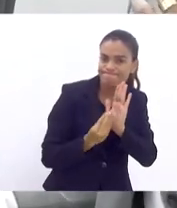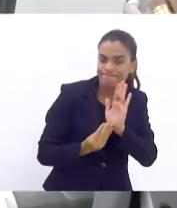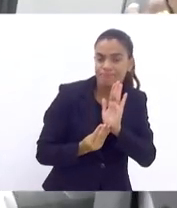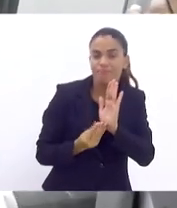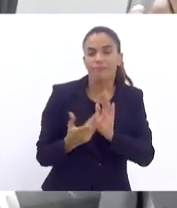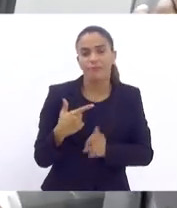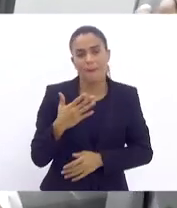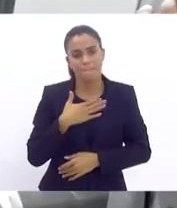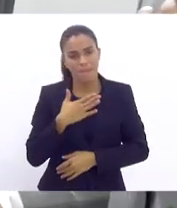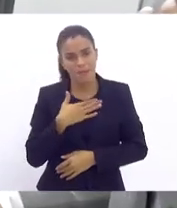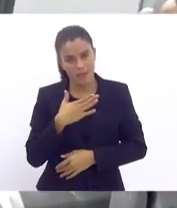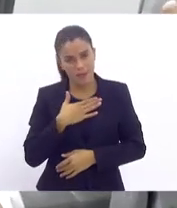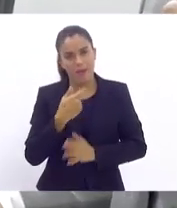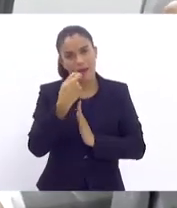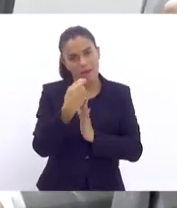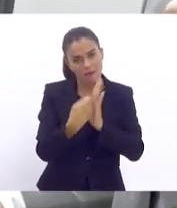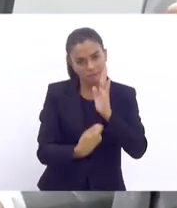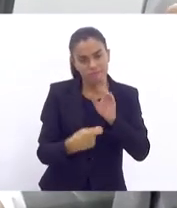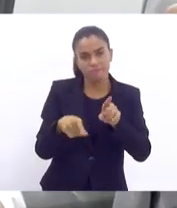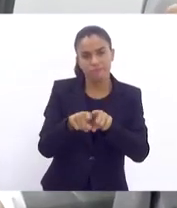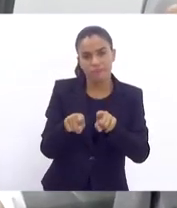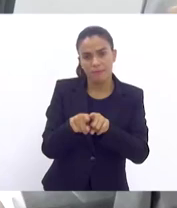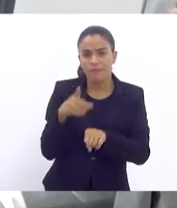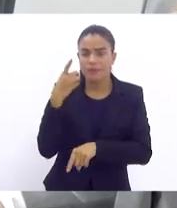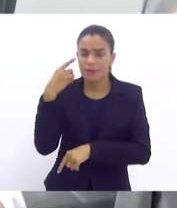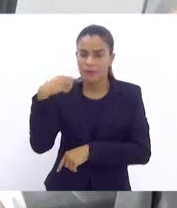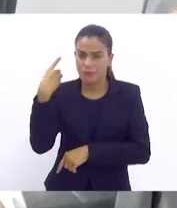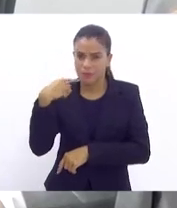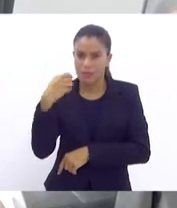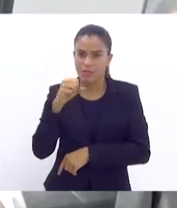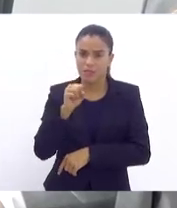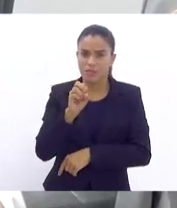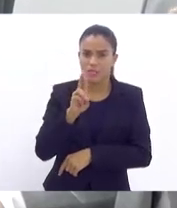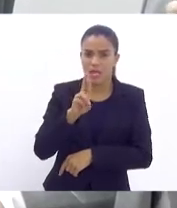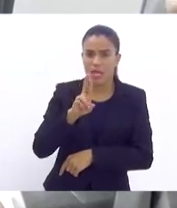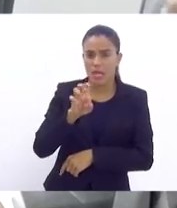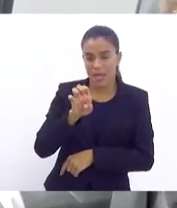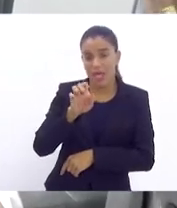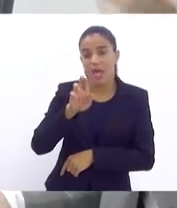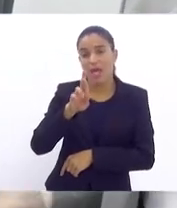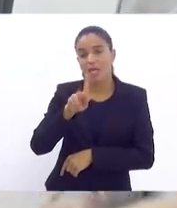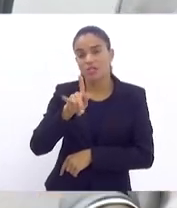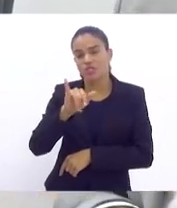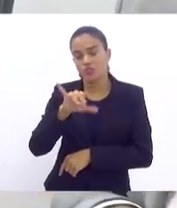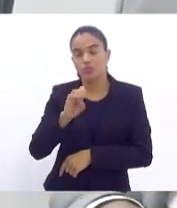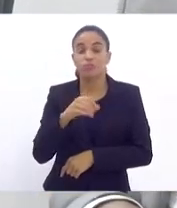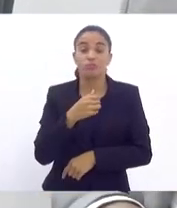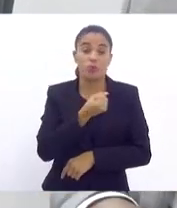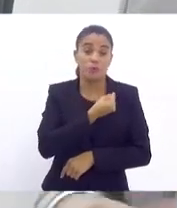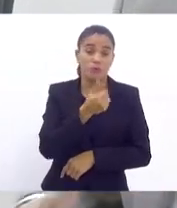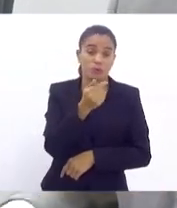de minha relatoria tem Deputado Dr Serginho que estão retirados de pauta 77